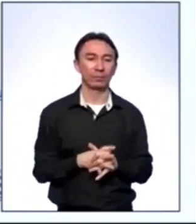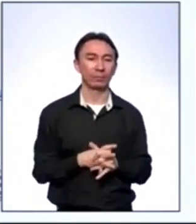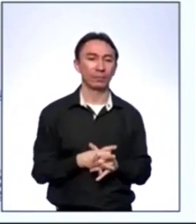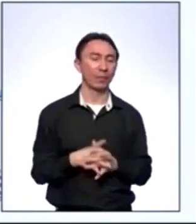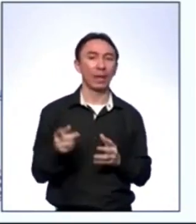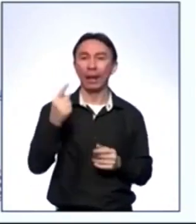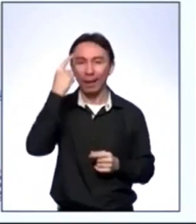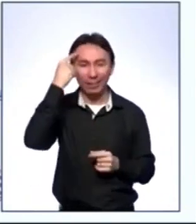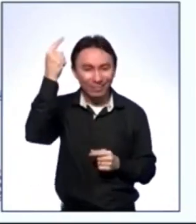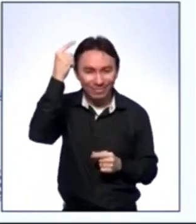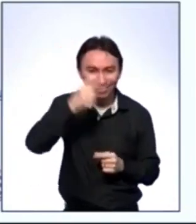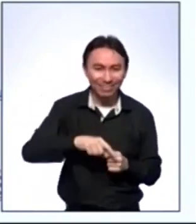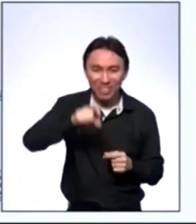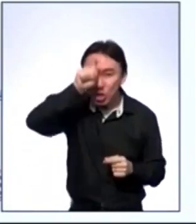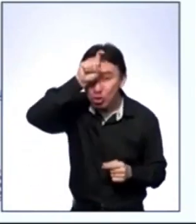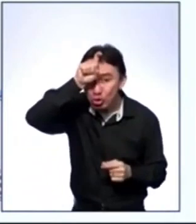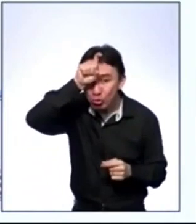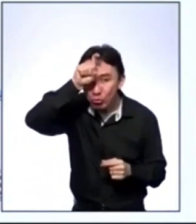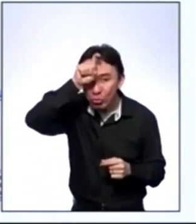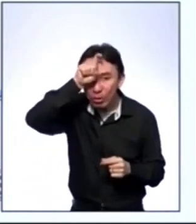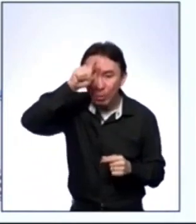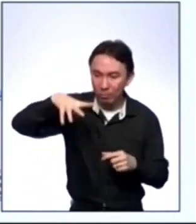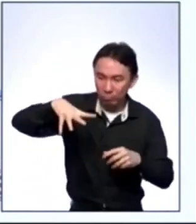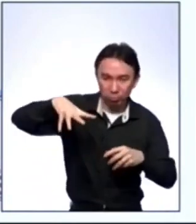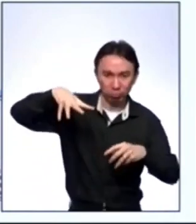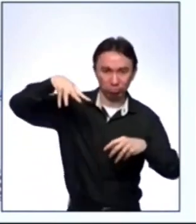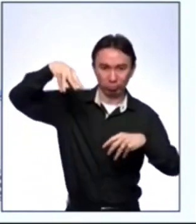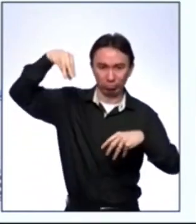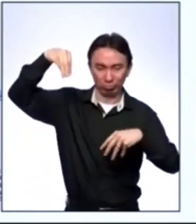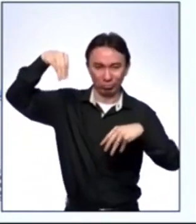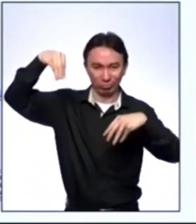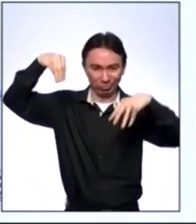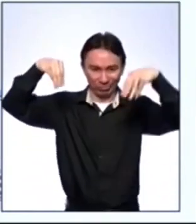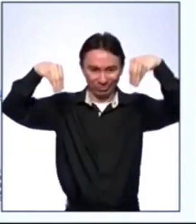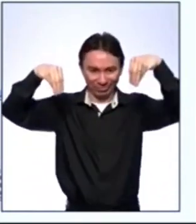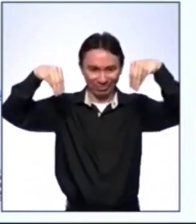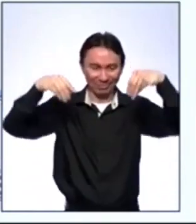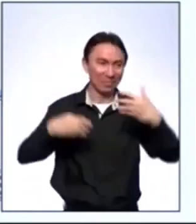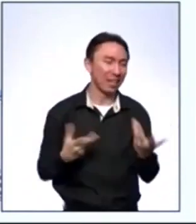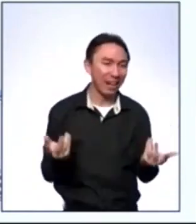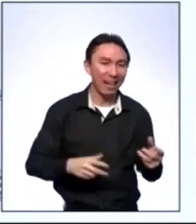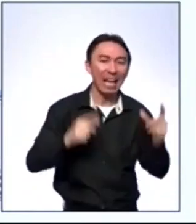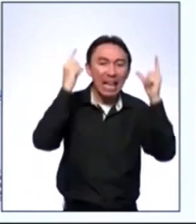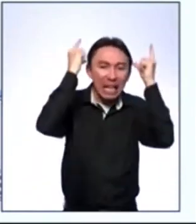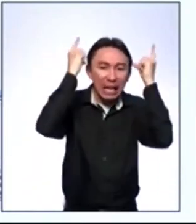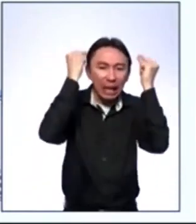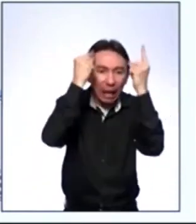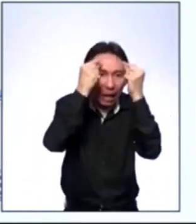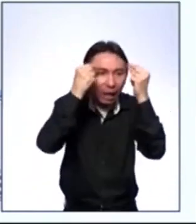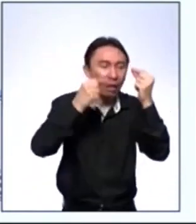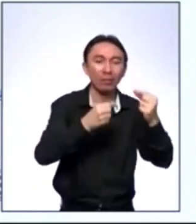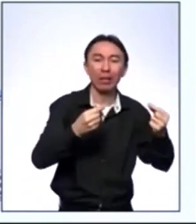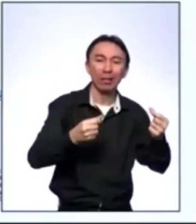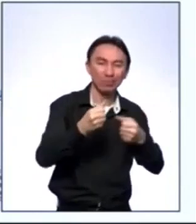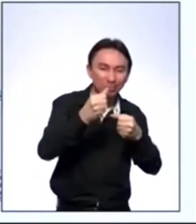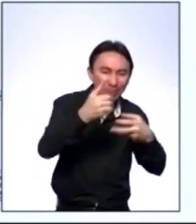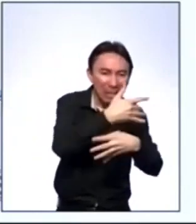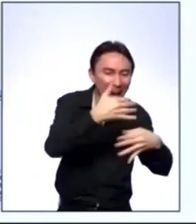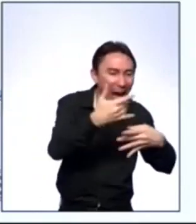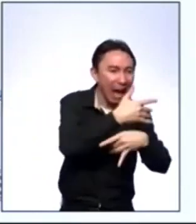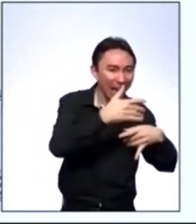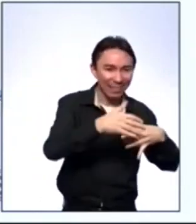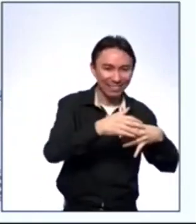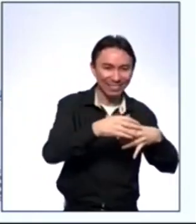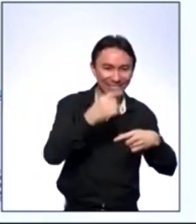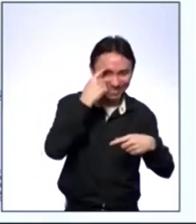pirâmides do Egito, as cidades gregas, a Acrópole de Atenas, importante, foi ali que surgiu a